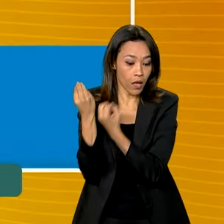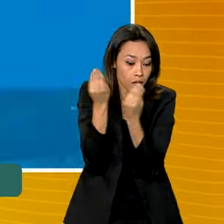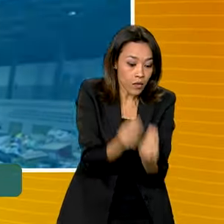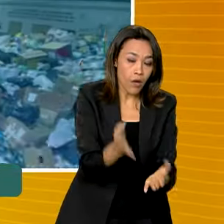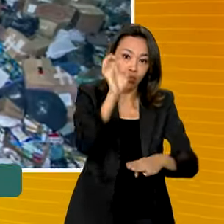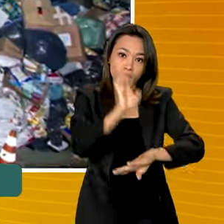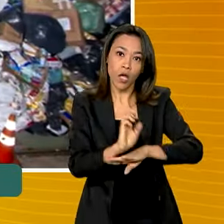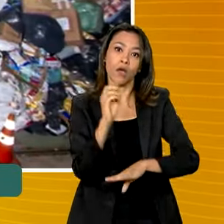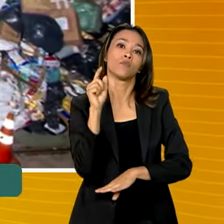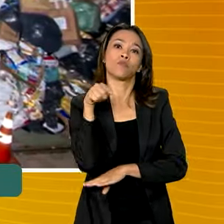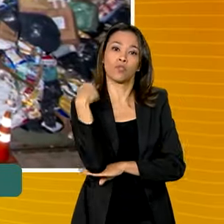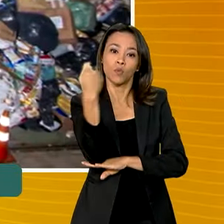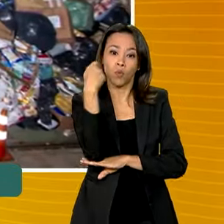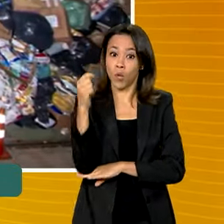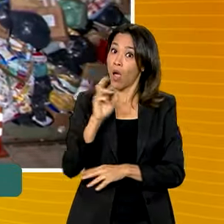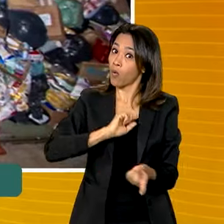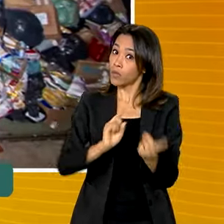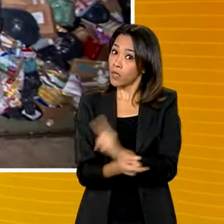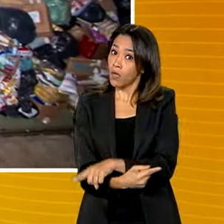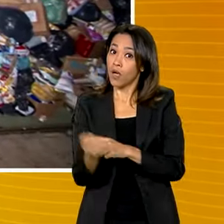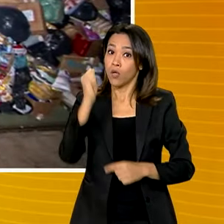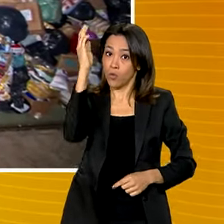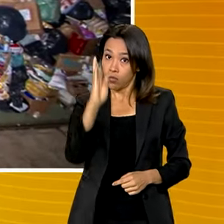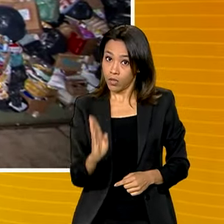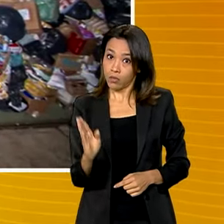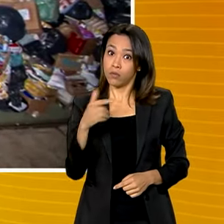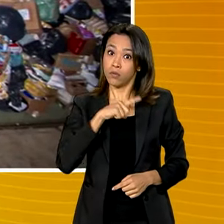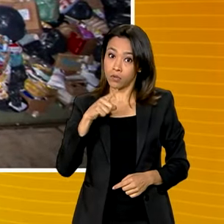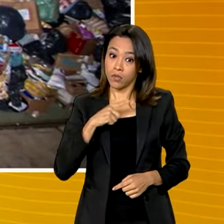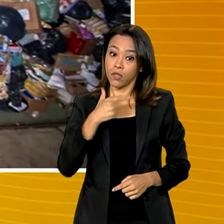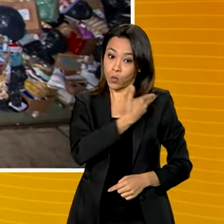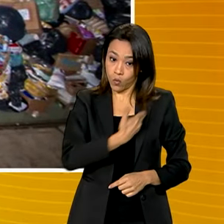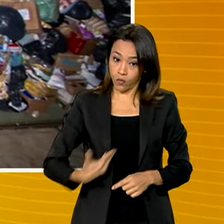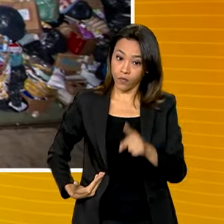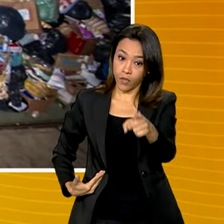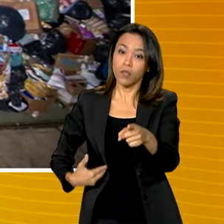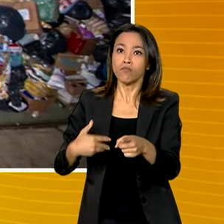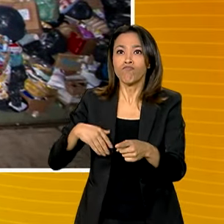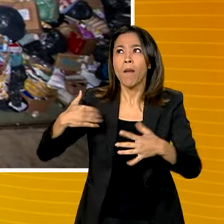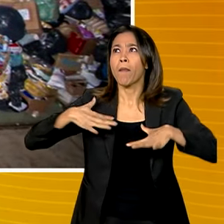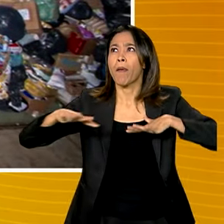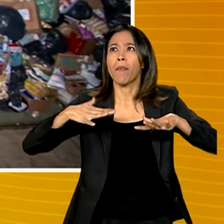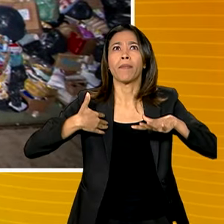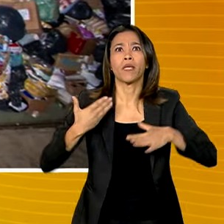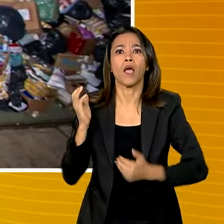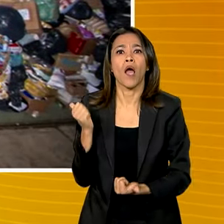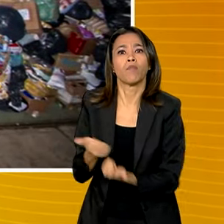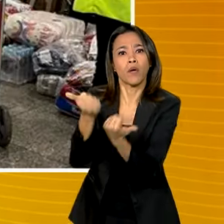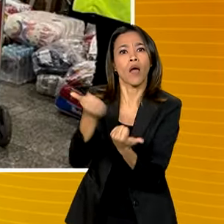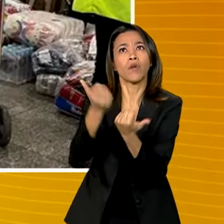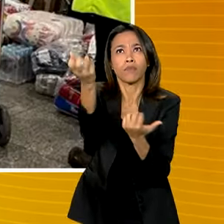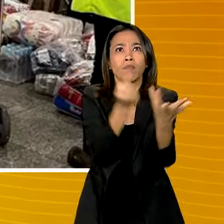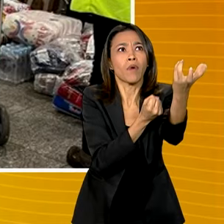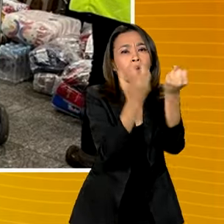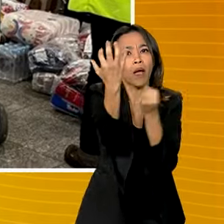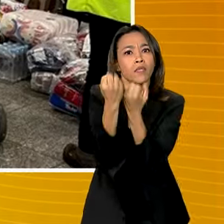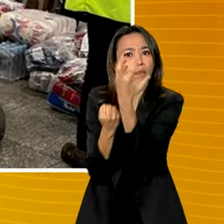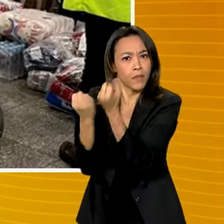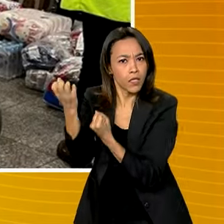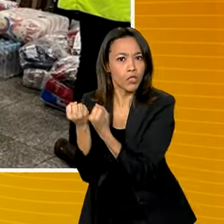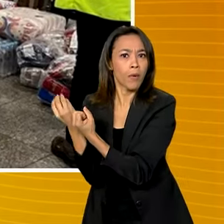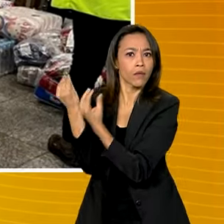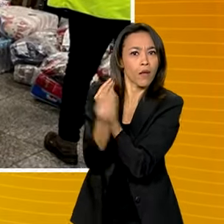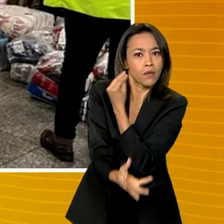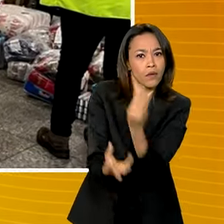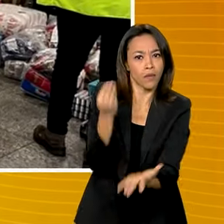o governo brasileiro tem feito uma grande mobilização para receber todas as doações ofertadas, inclusive as